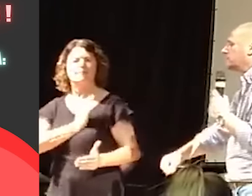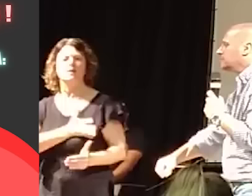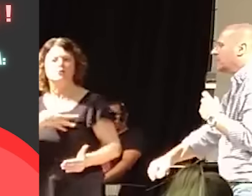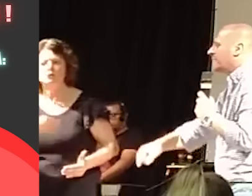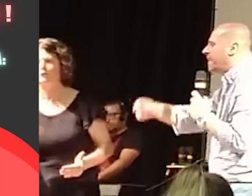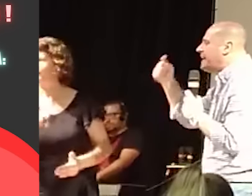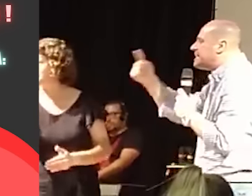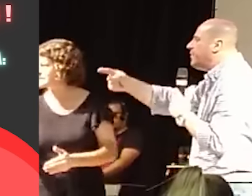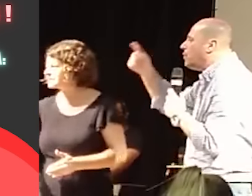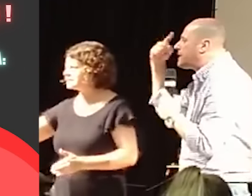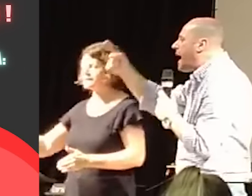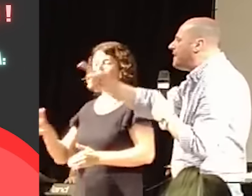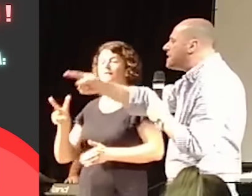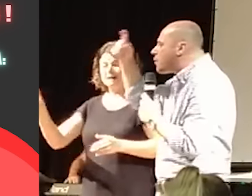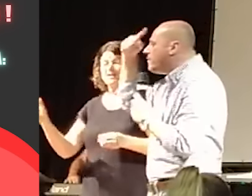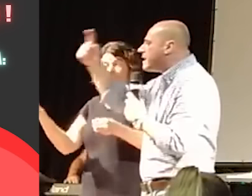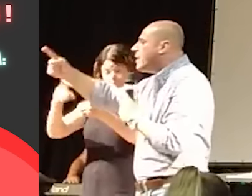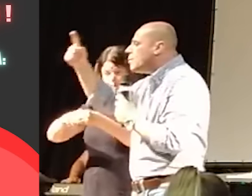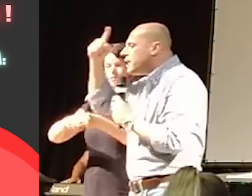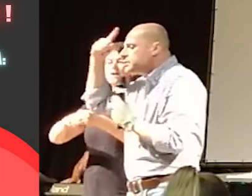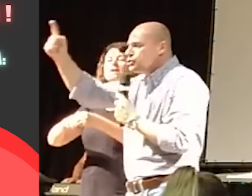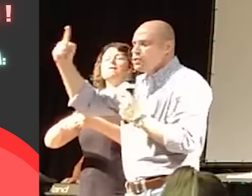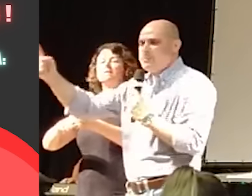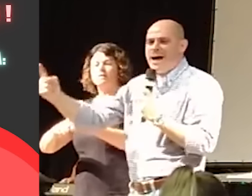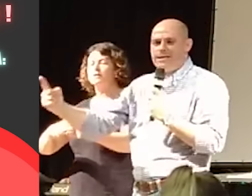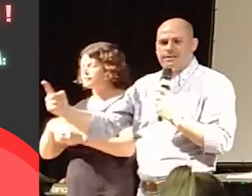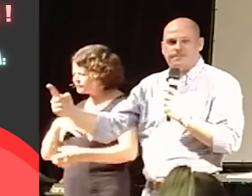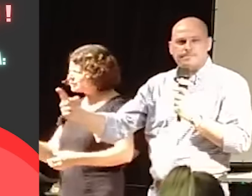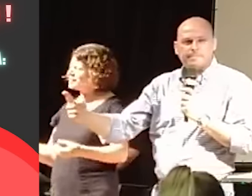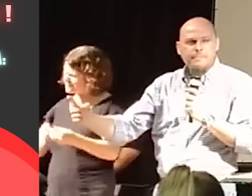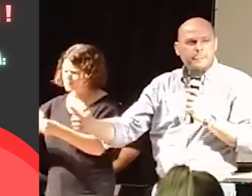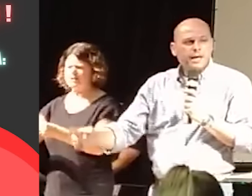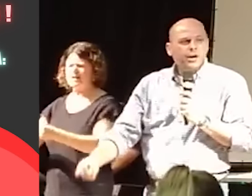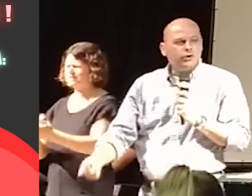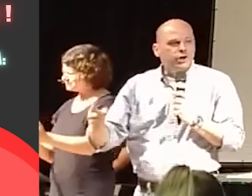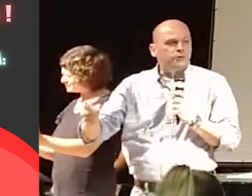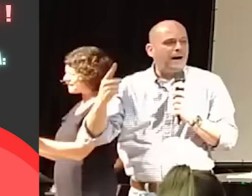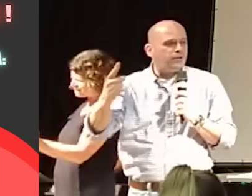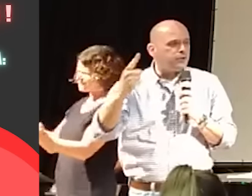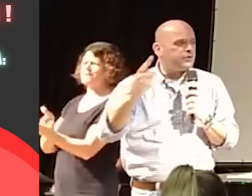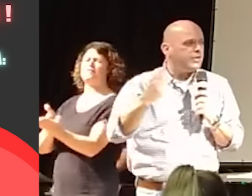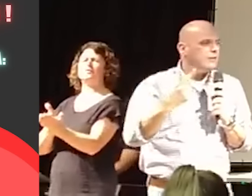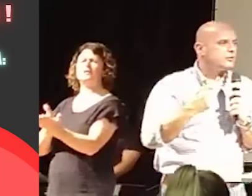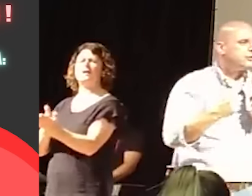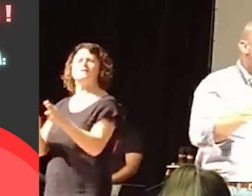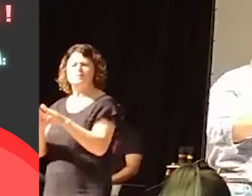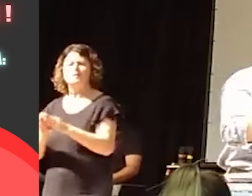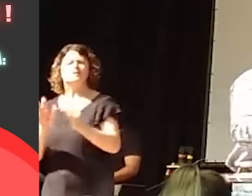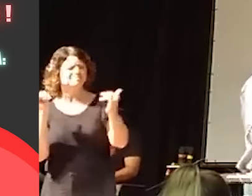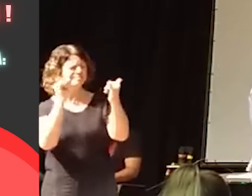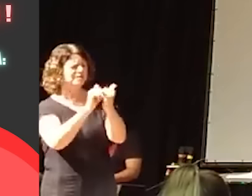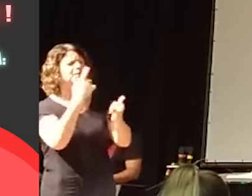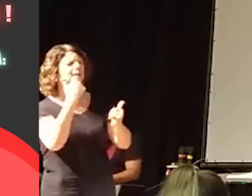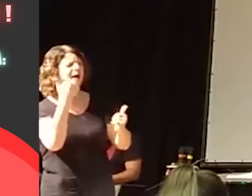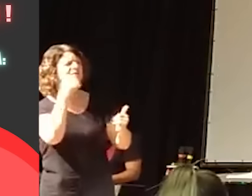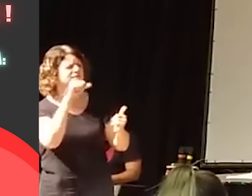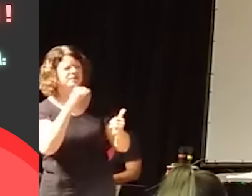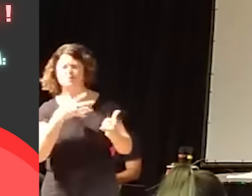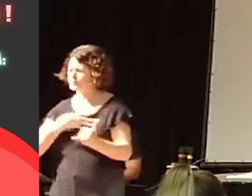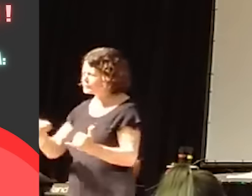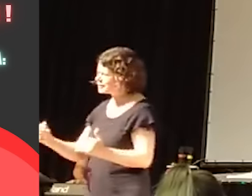filhos vai se voltar vai se converter ao coração dos seus pais e o dos seus pais aos seus filhos eu quero